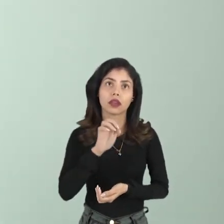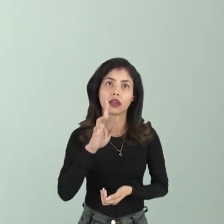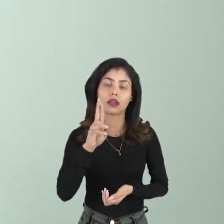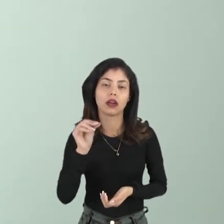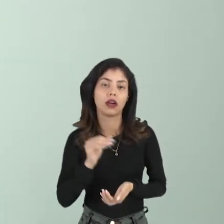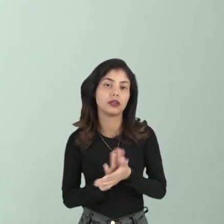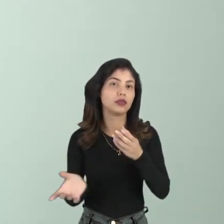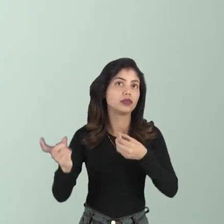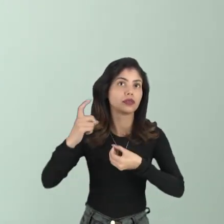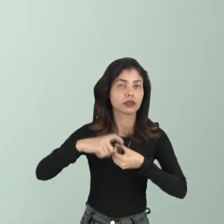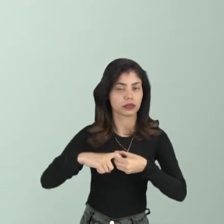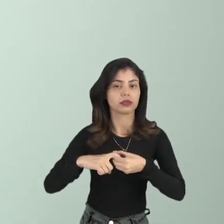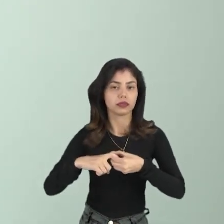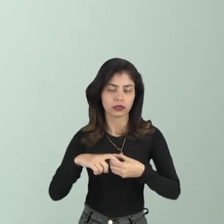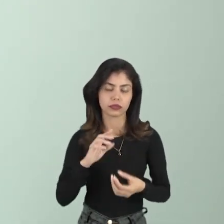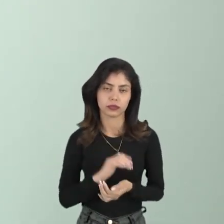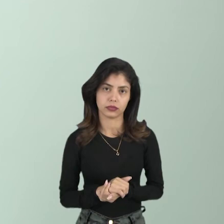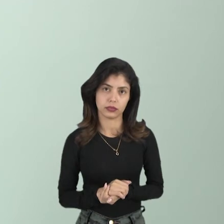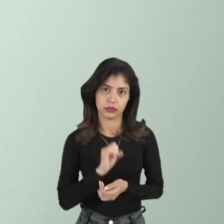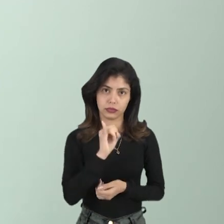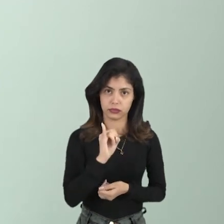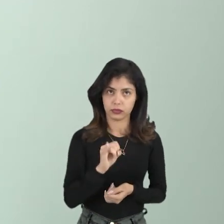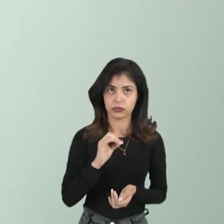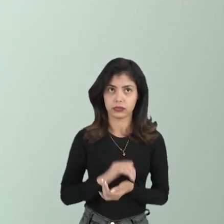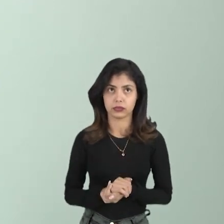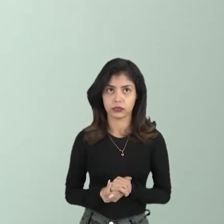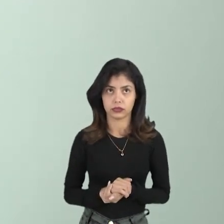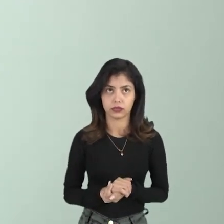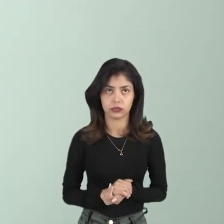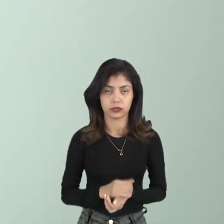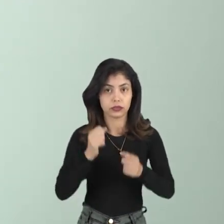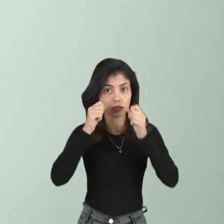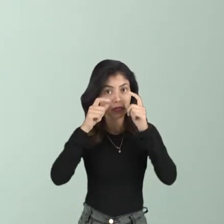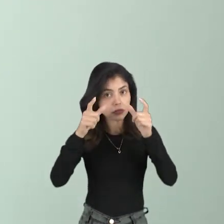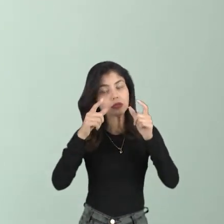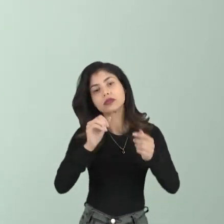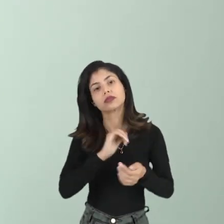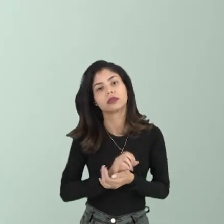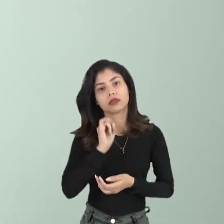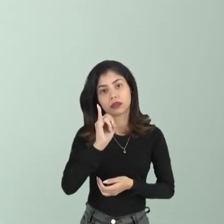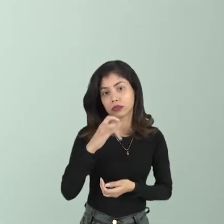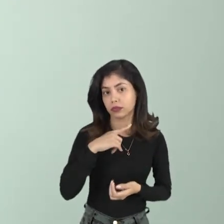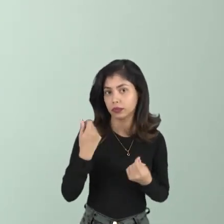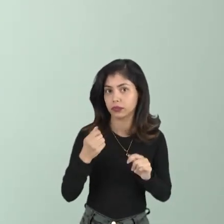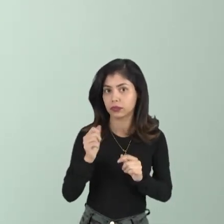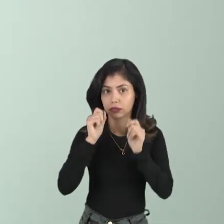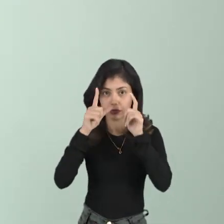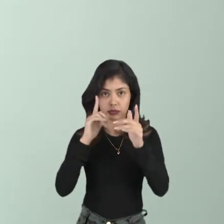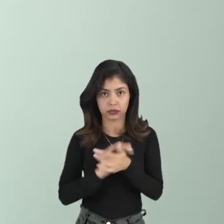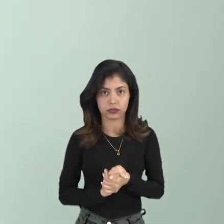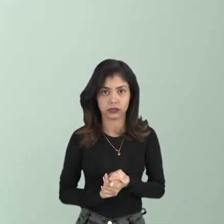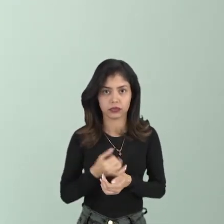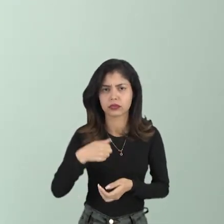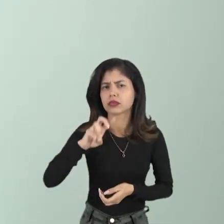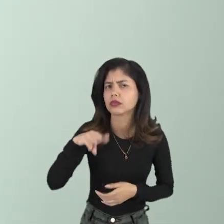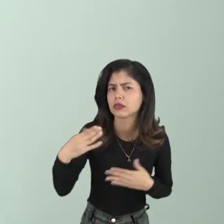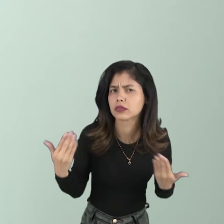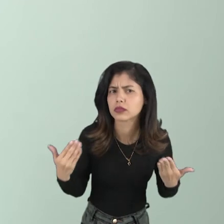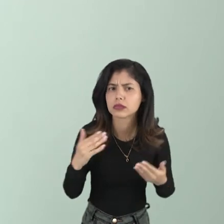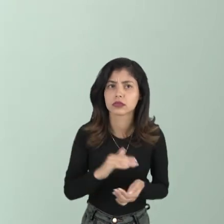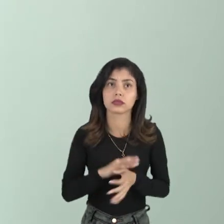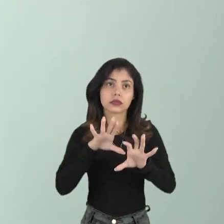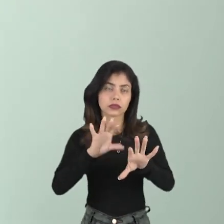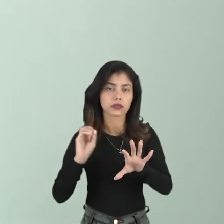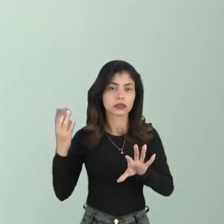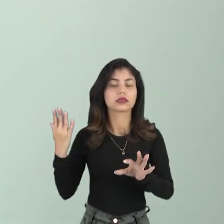é ressaltar. Se é para ressaltar, é para chamar a atenção. Se é para chamar, vai chamar a atenção de quem?